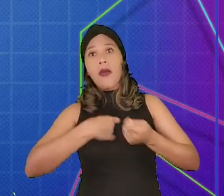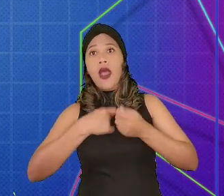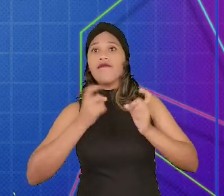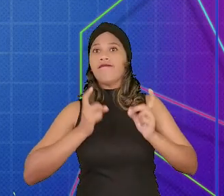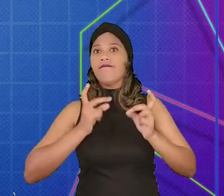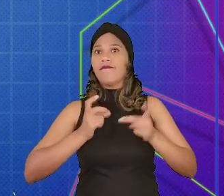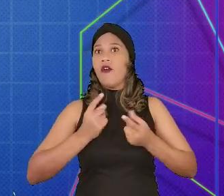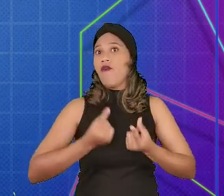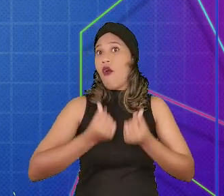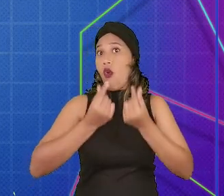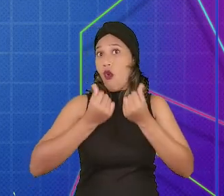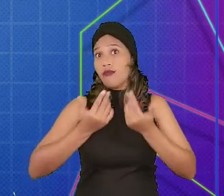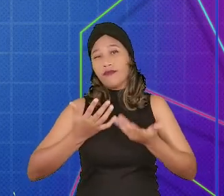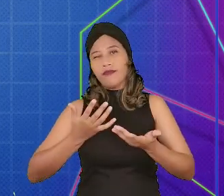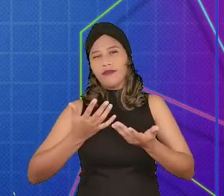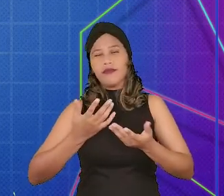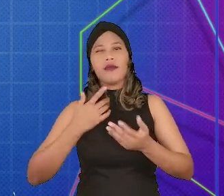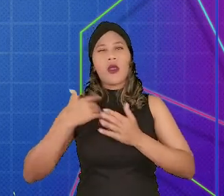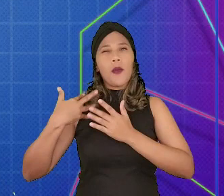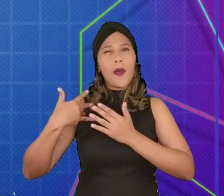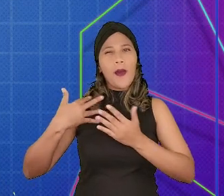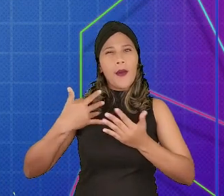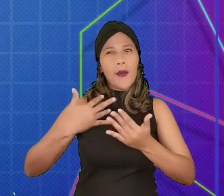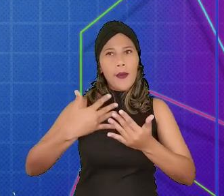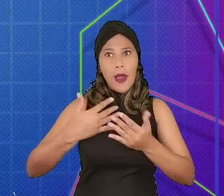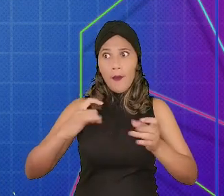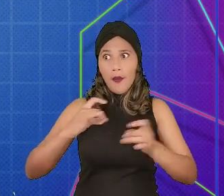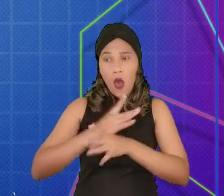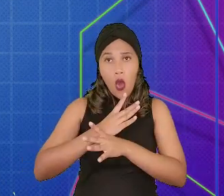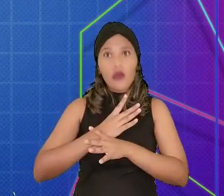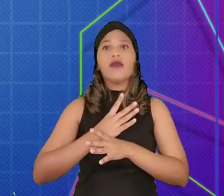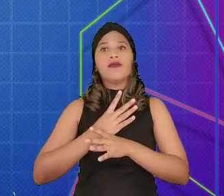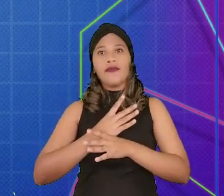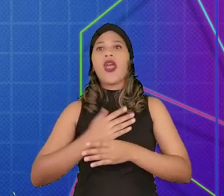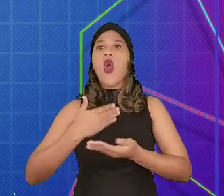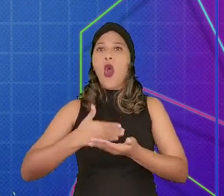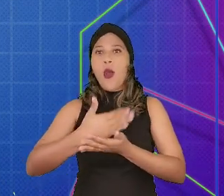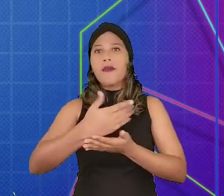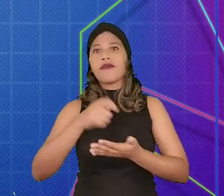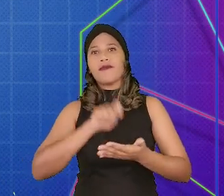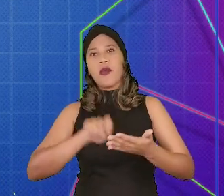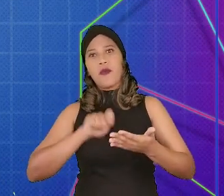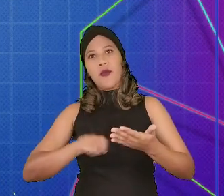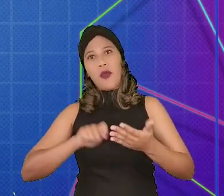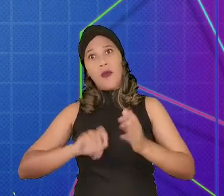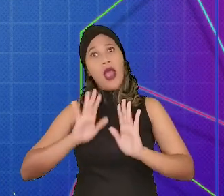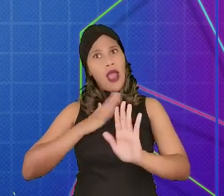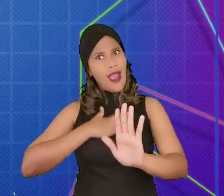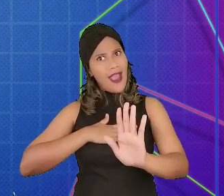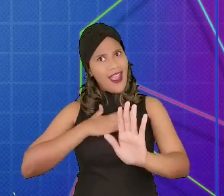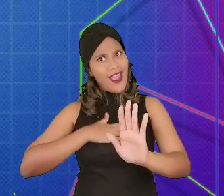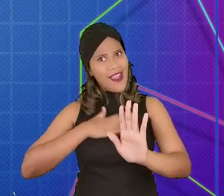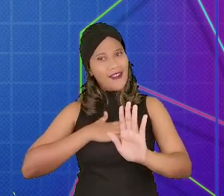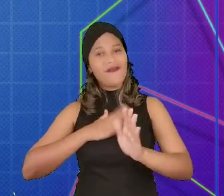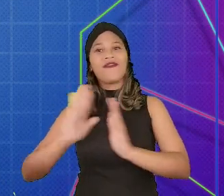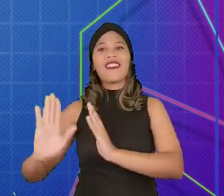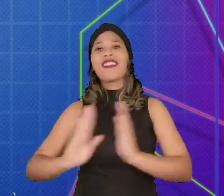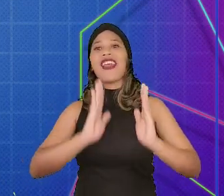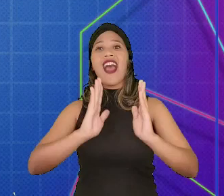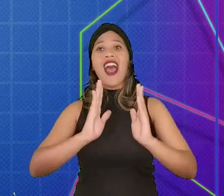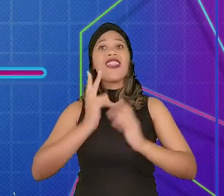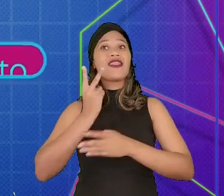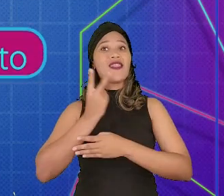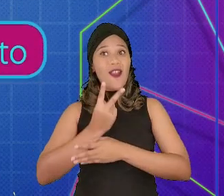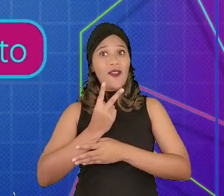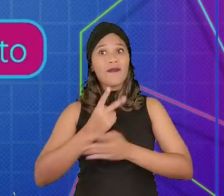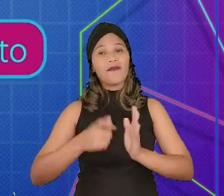financeiro. Após o fim dessa etapa, a escrita do projeto começa. Mas calma, que ainda tem mais coisa. Etapa